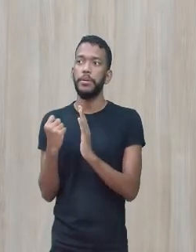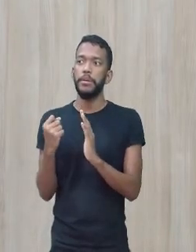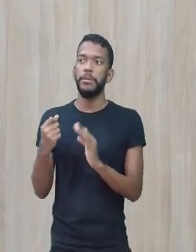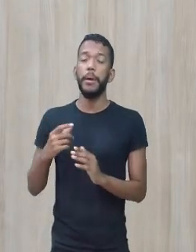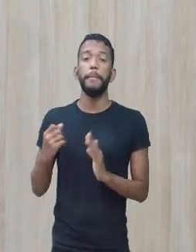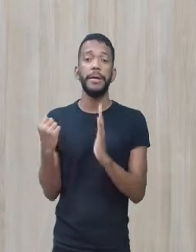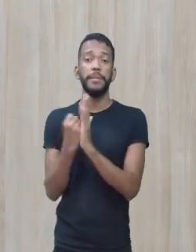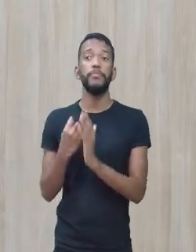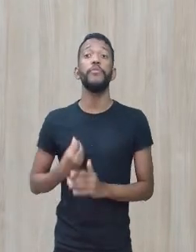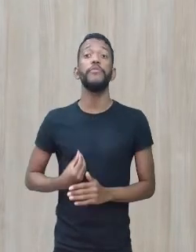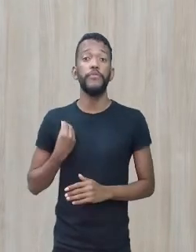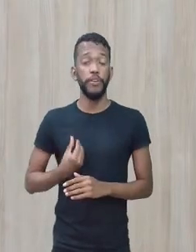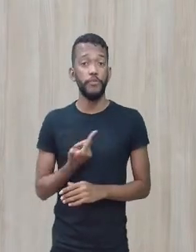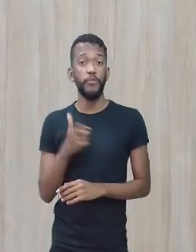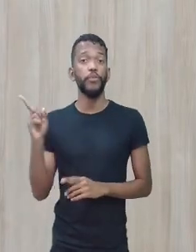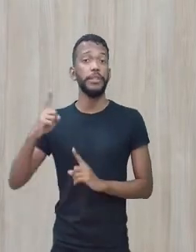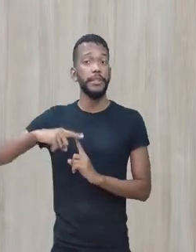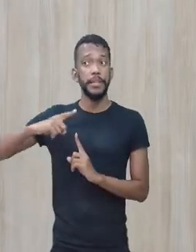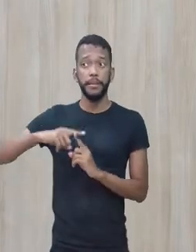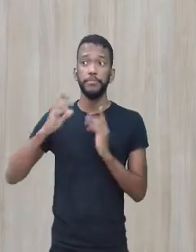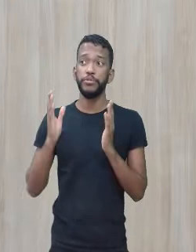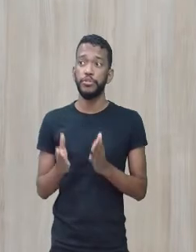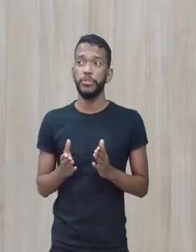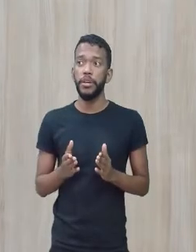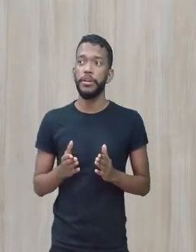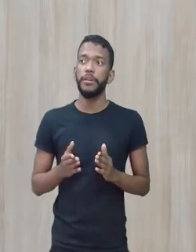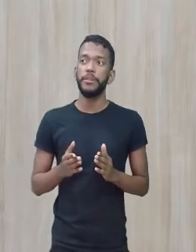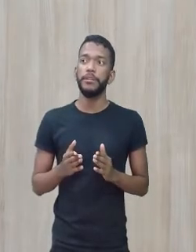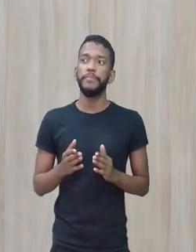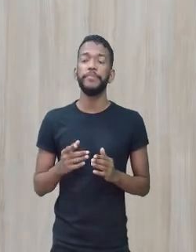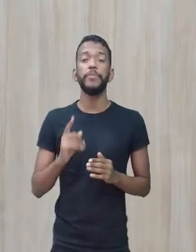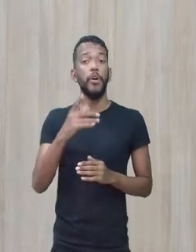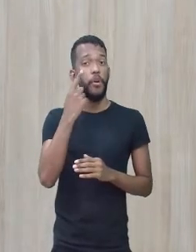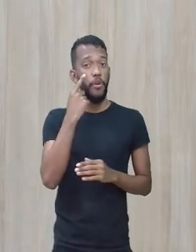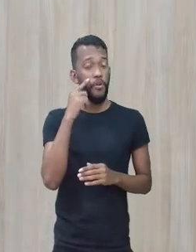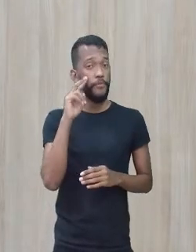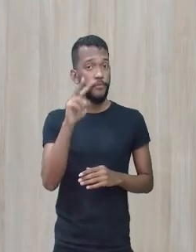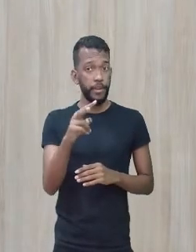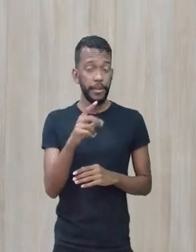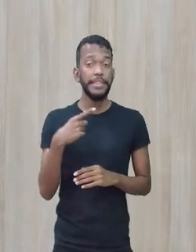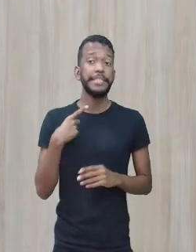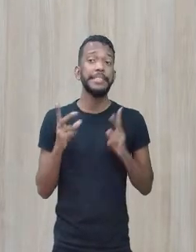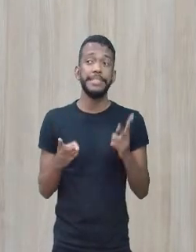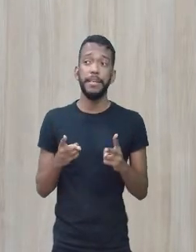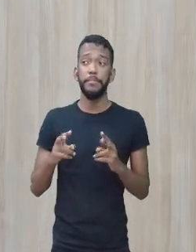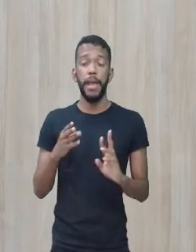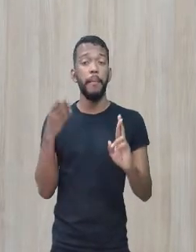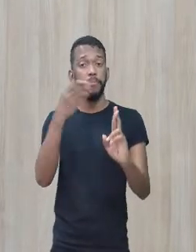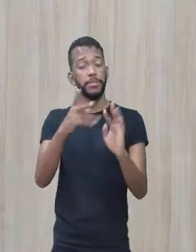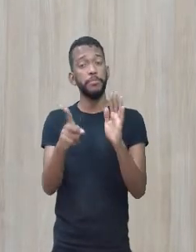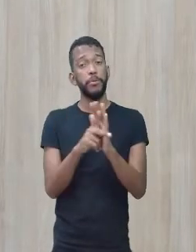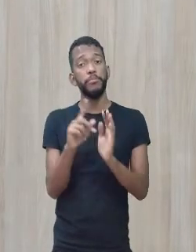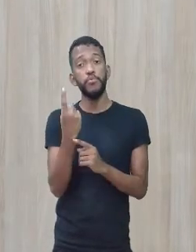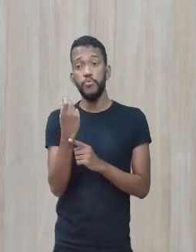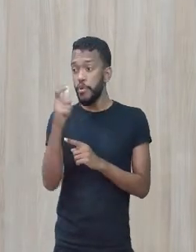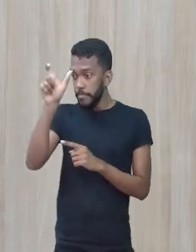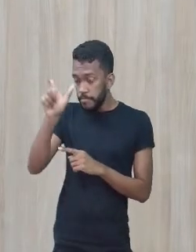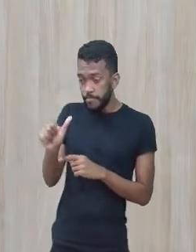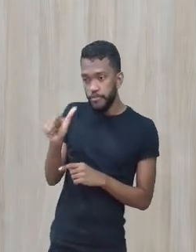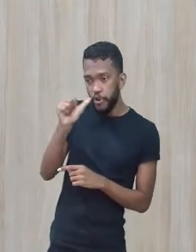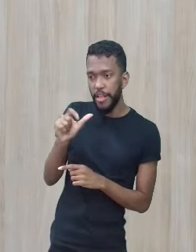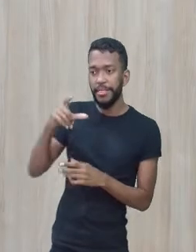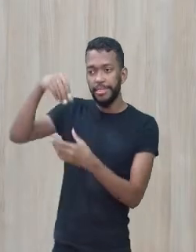patrimônio vivo. Sim, Então sim. ela, ao mesmo tempo, vejam, na representação de uma única figura, você tem